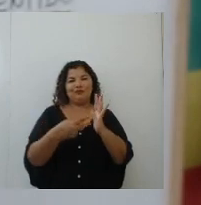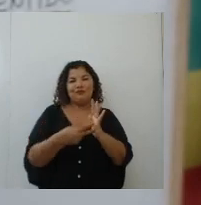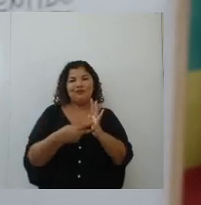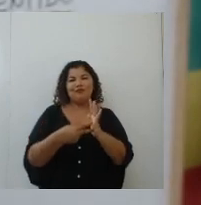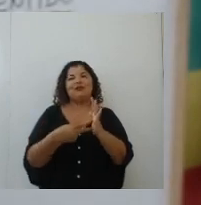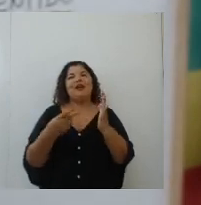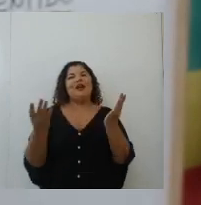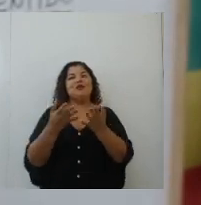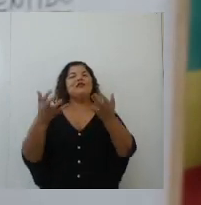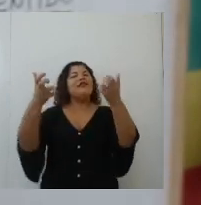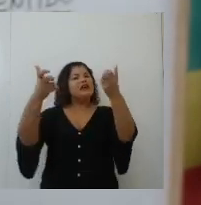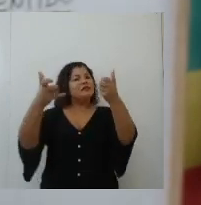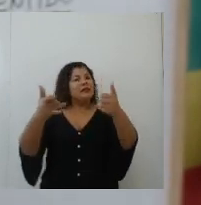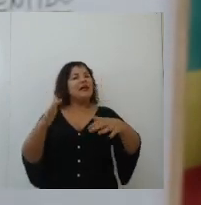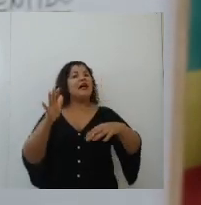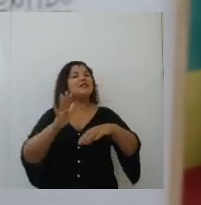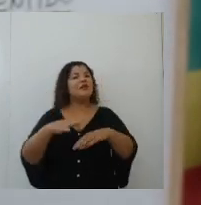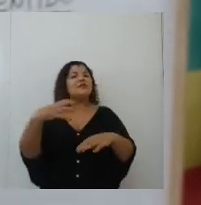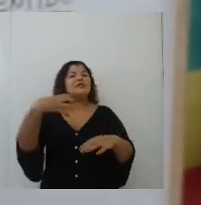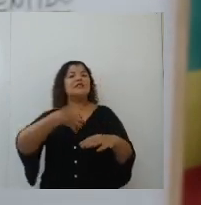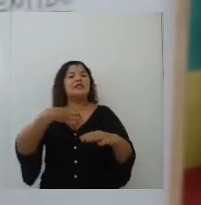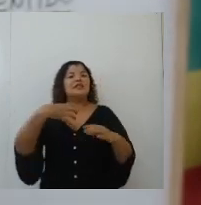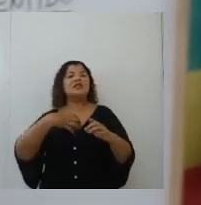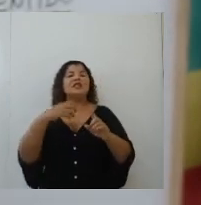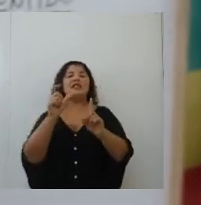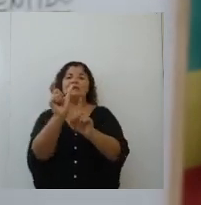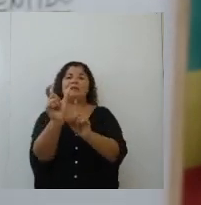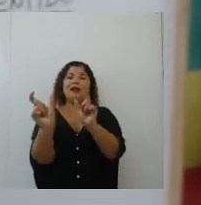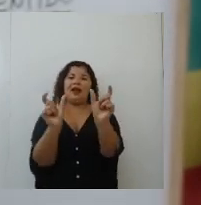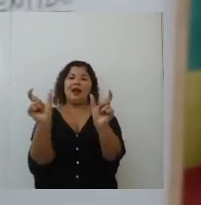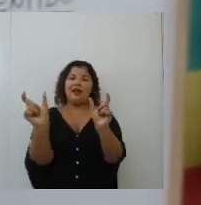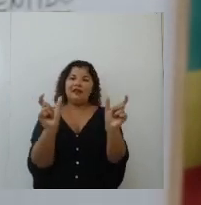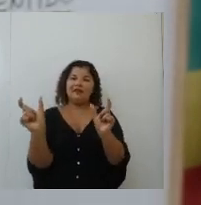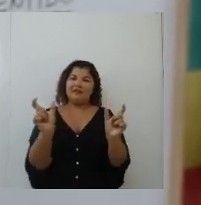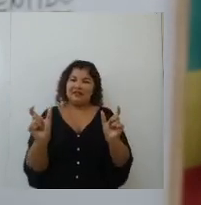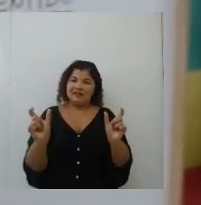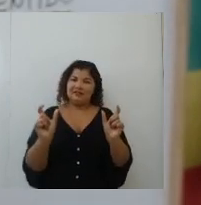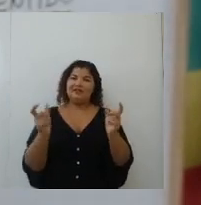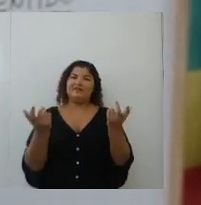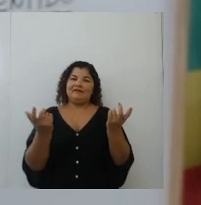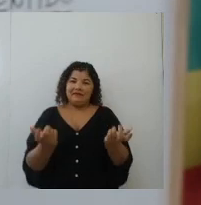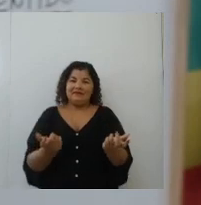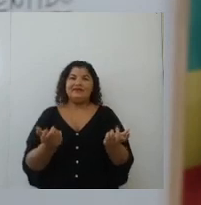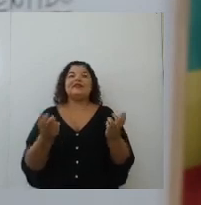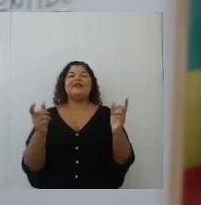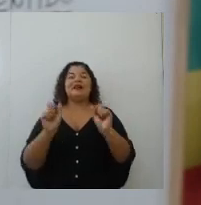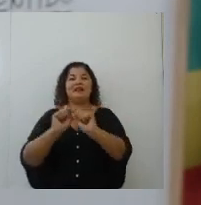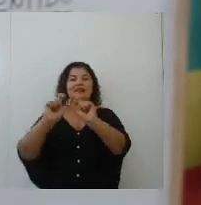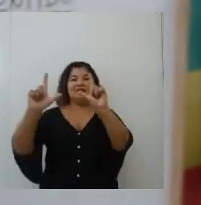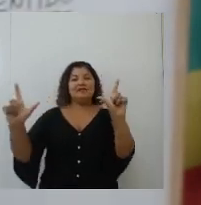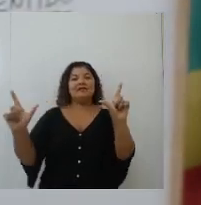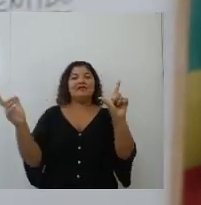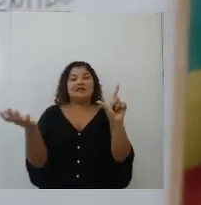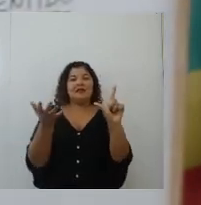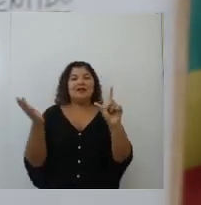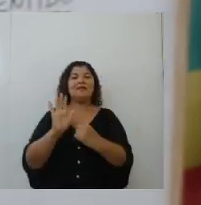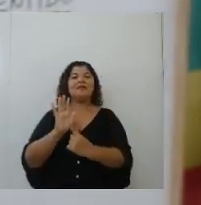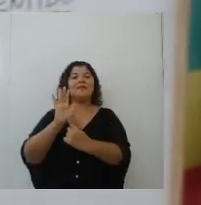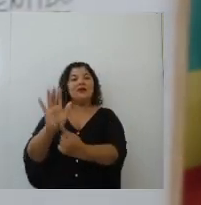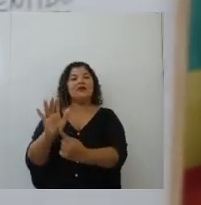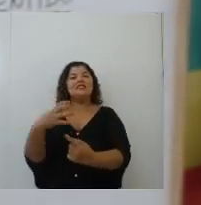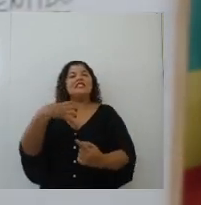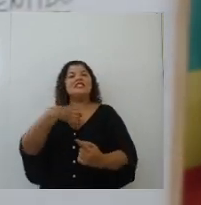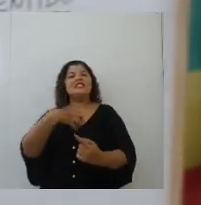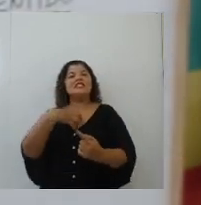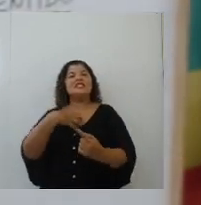polissemia das palavras, a polissemia dos termos, beleza? Mais uma vez em tela cheia você vai perceber, ó,